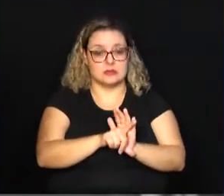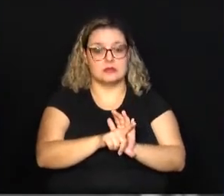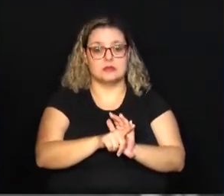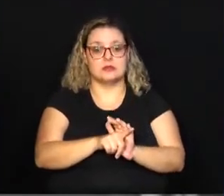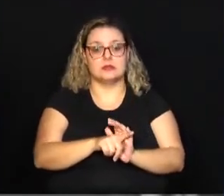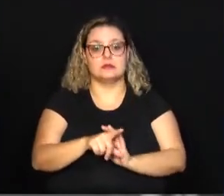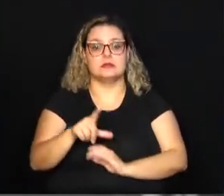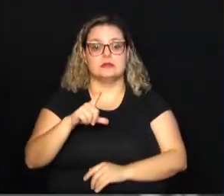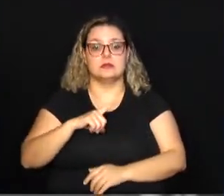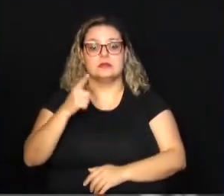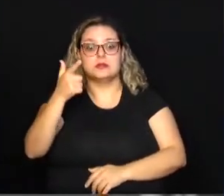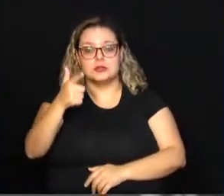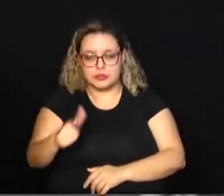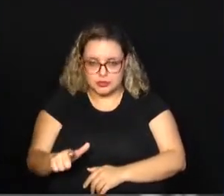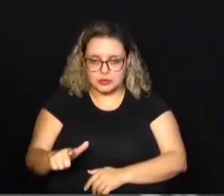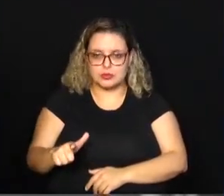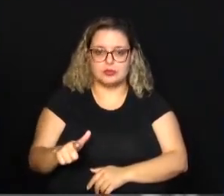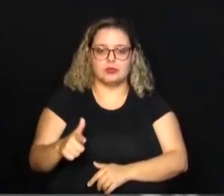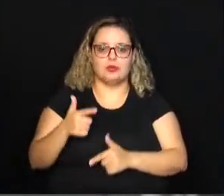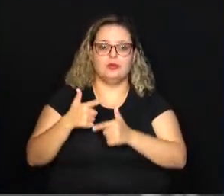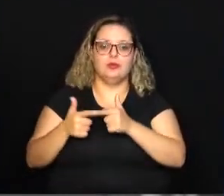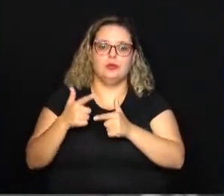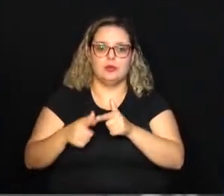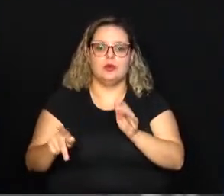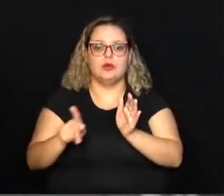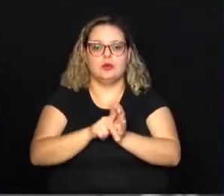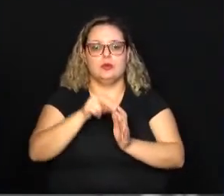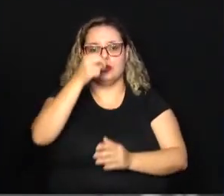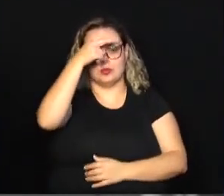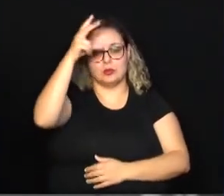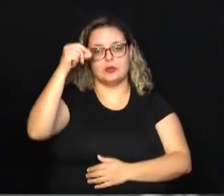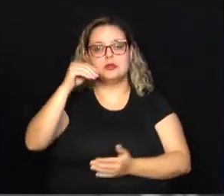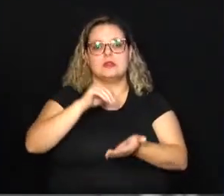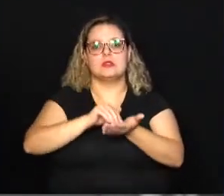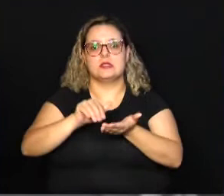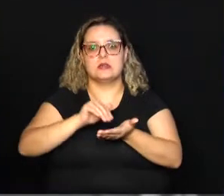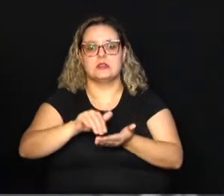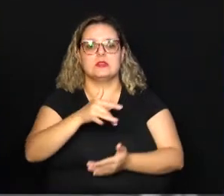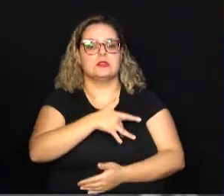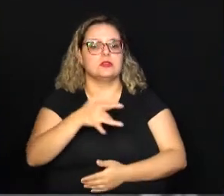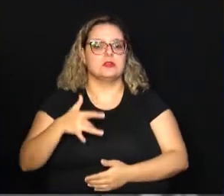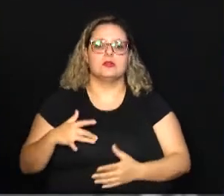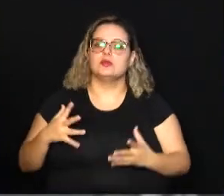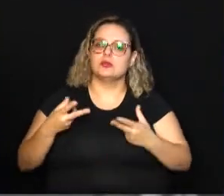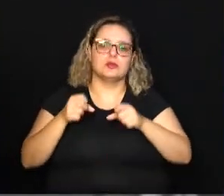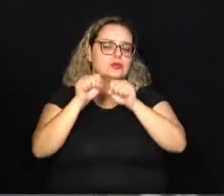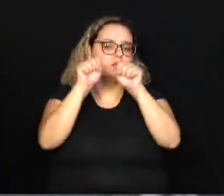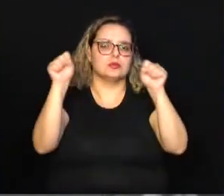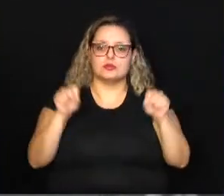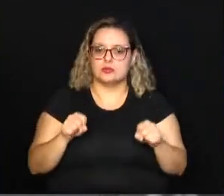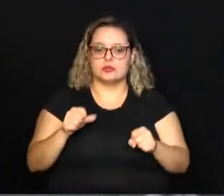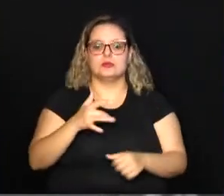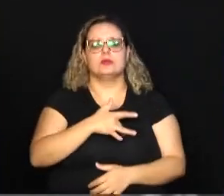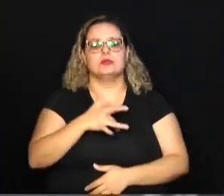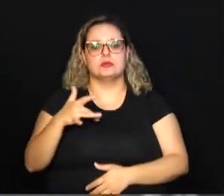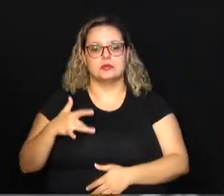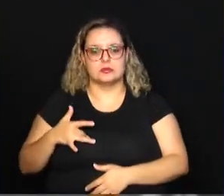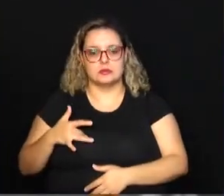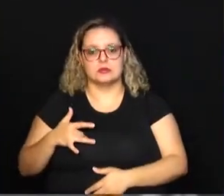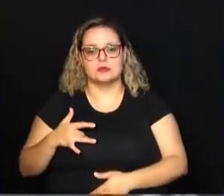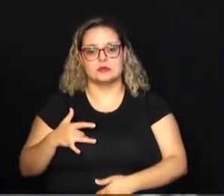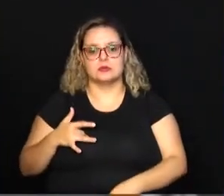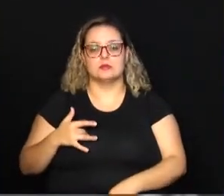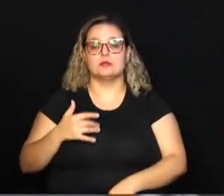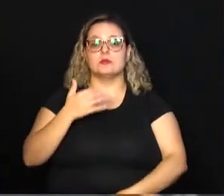desse fato. Então, a própria Prefeitura, a Secretaria de Saúde, enfim, todo o sistema de saúde optou por requisitar